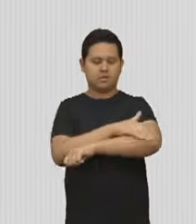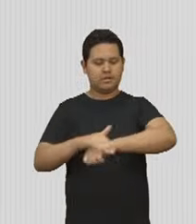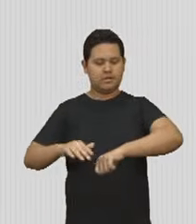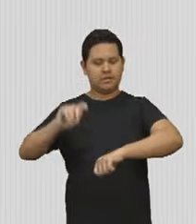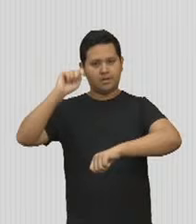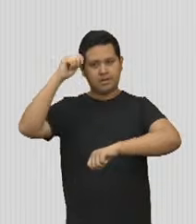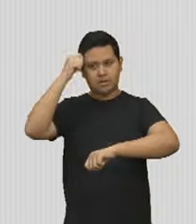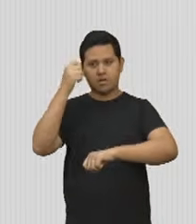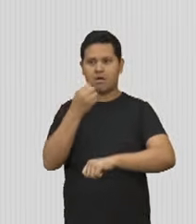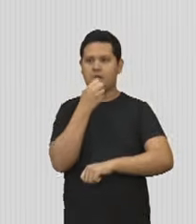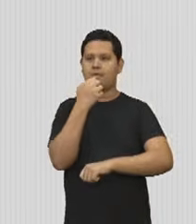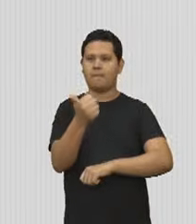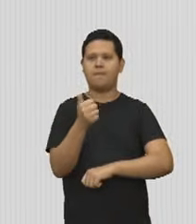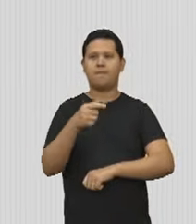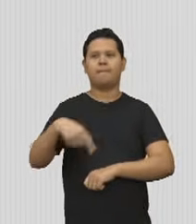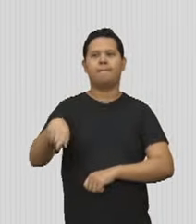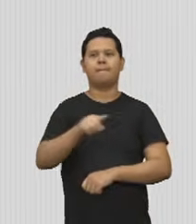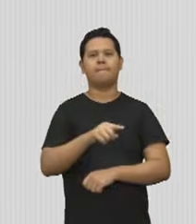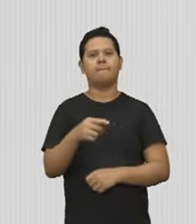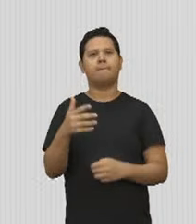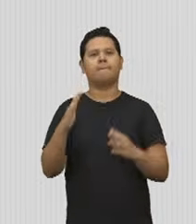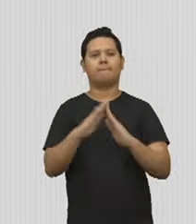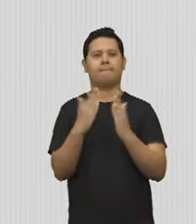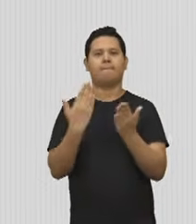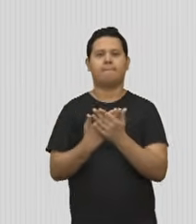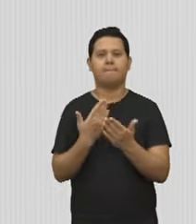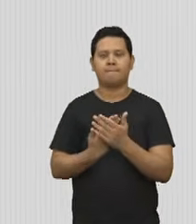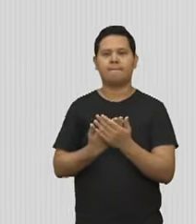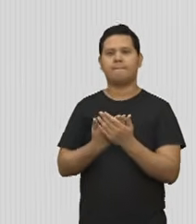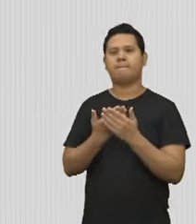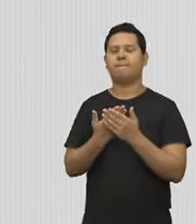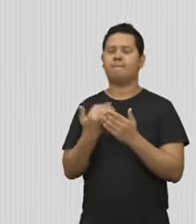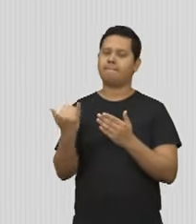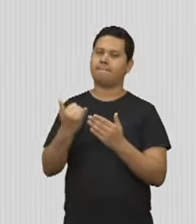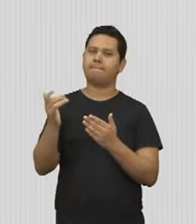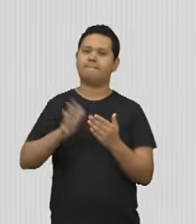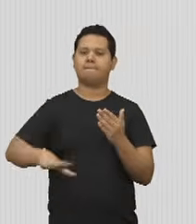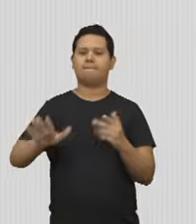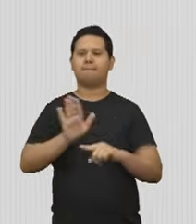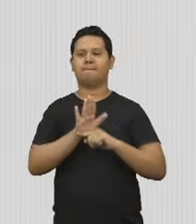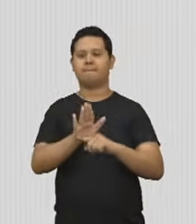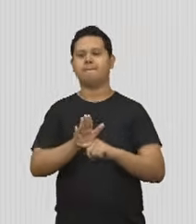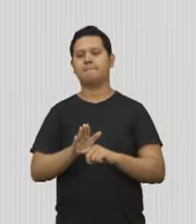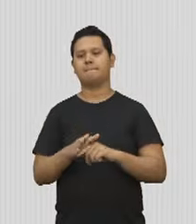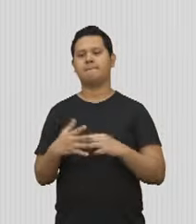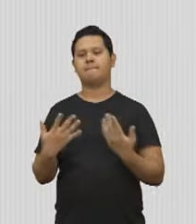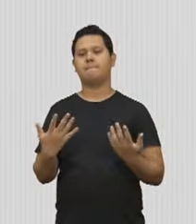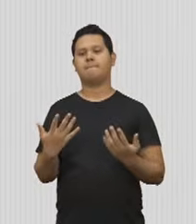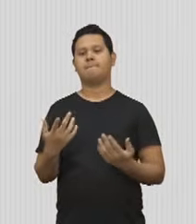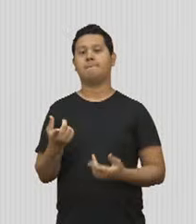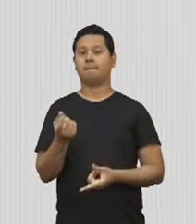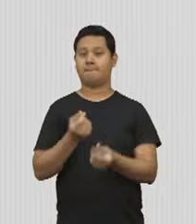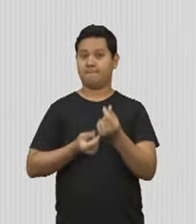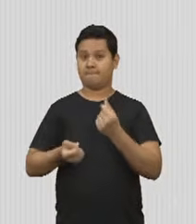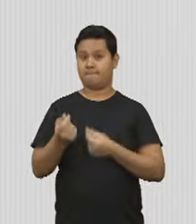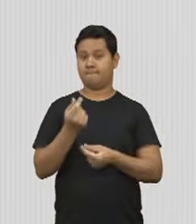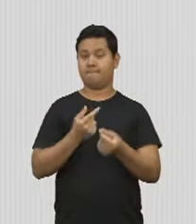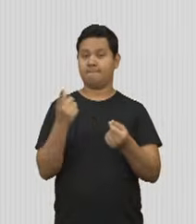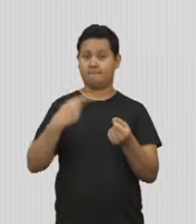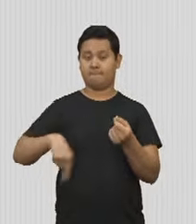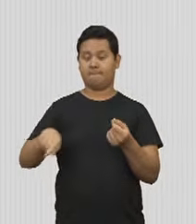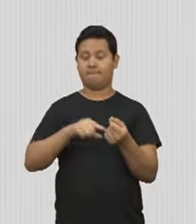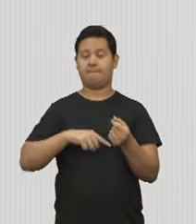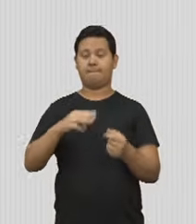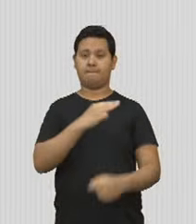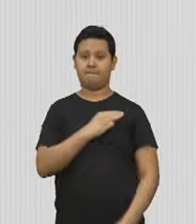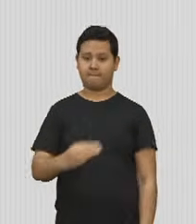serviço de qualidade, escola, é necessário a gente adequar essa distribuição orçamentária para o nosso município.